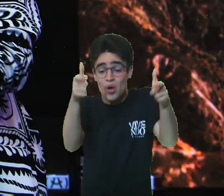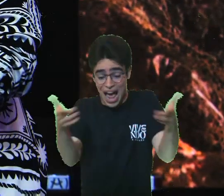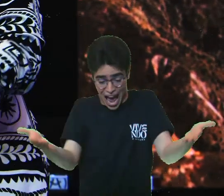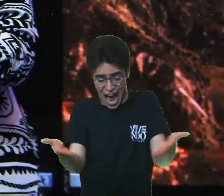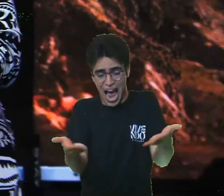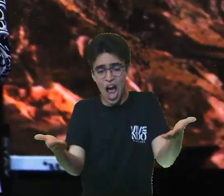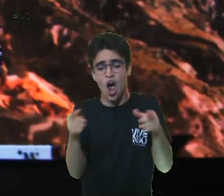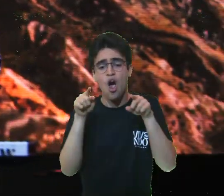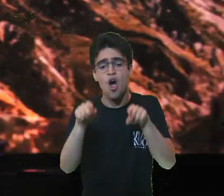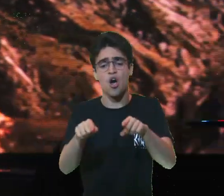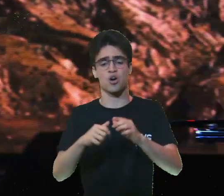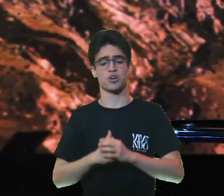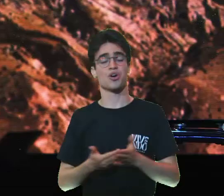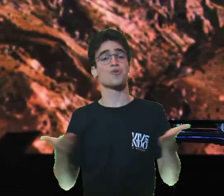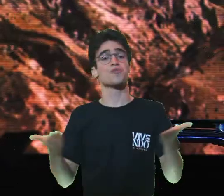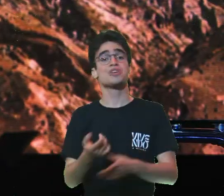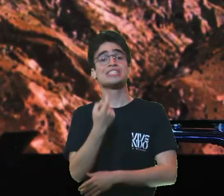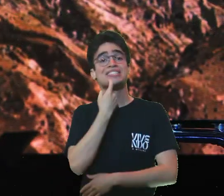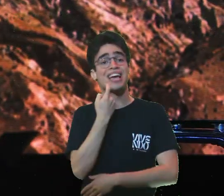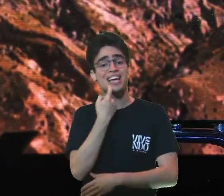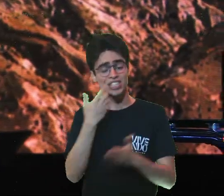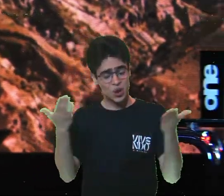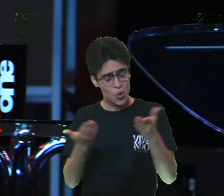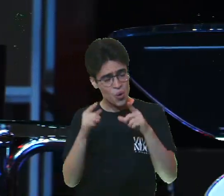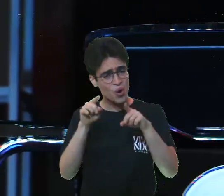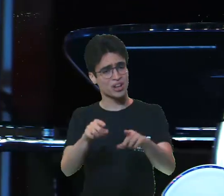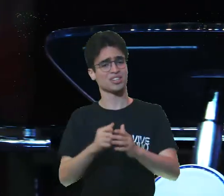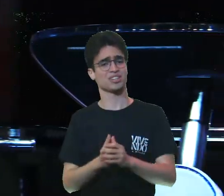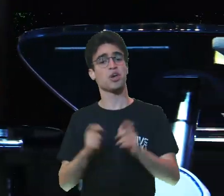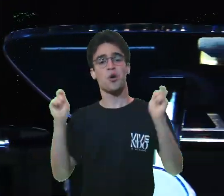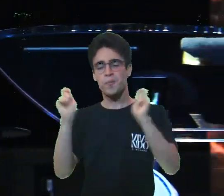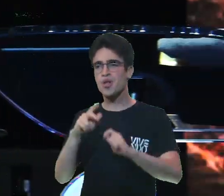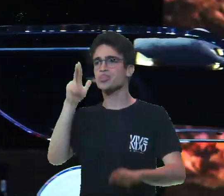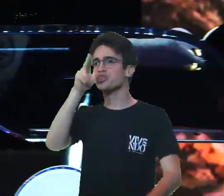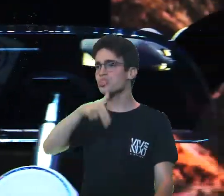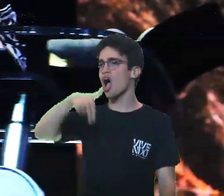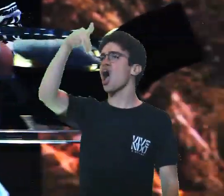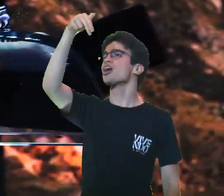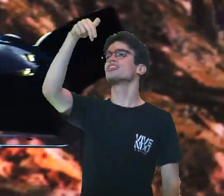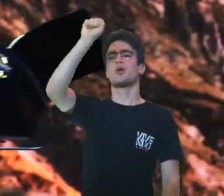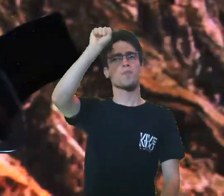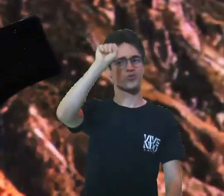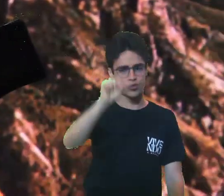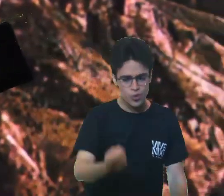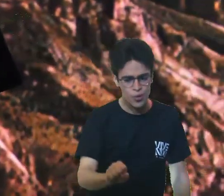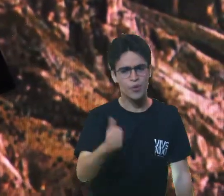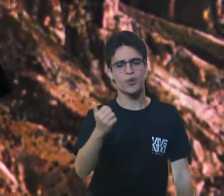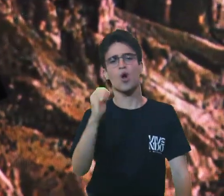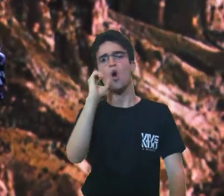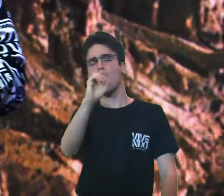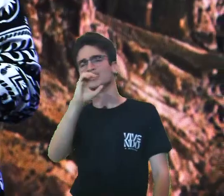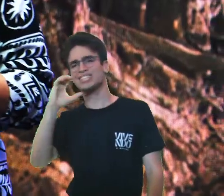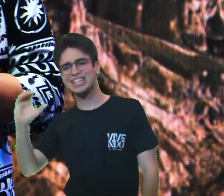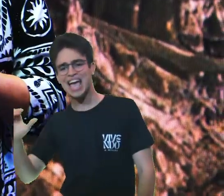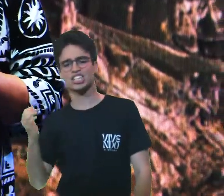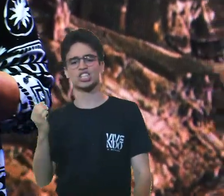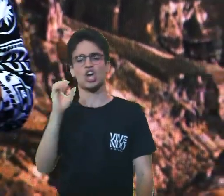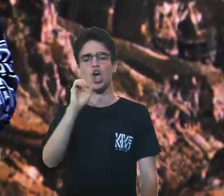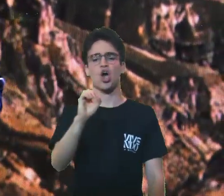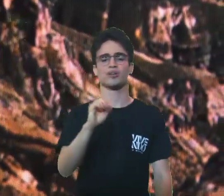lugar hoje, dessa sexta-feira hoje, olha para o norte, olha para o sul, olha para o ocidente, olha